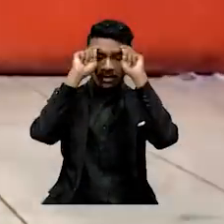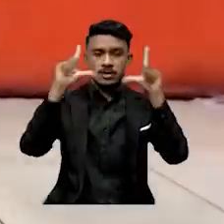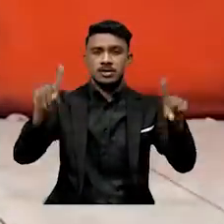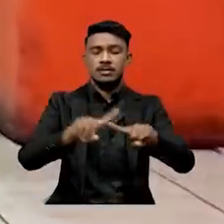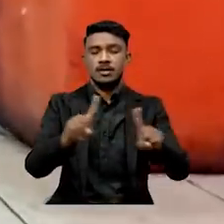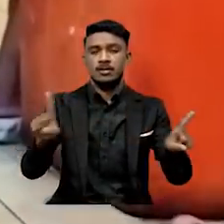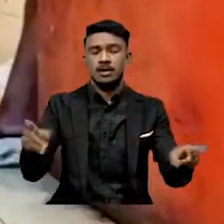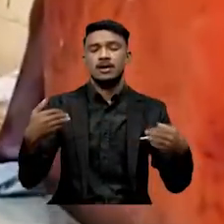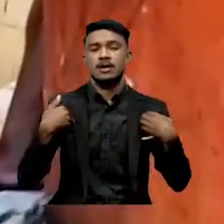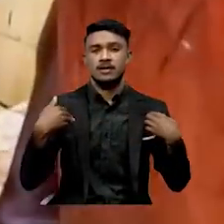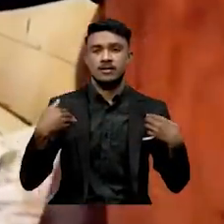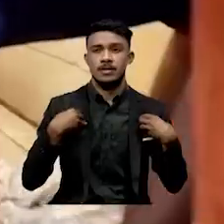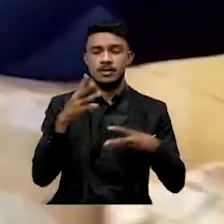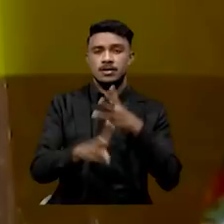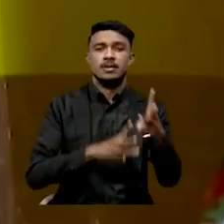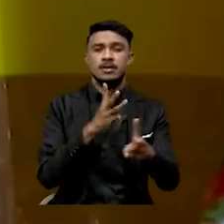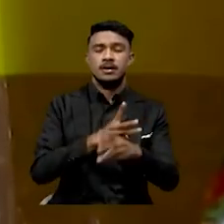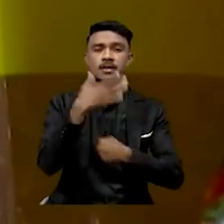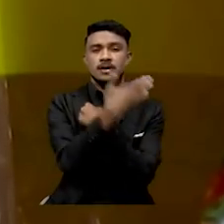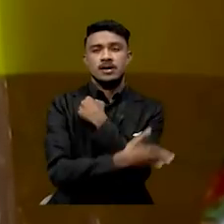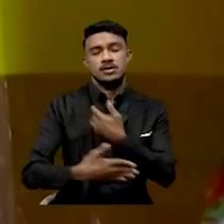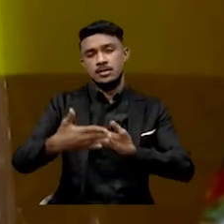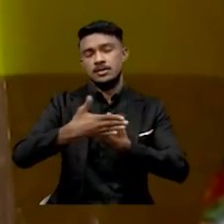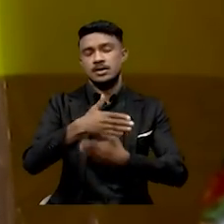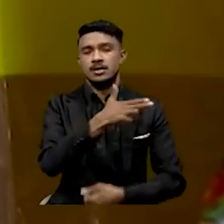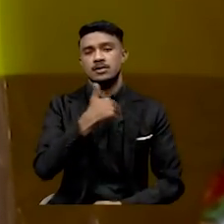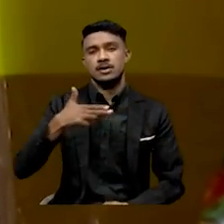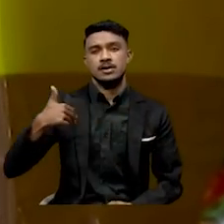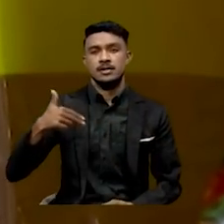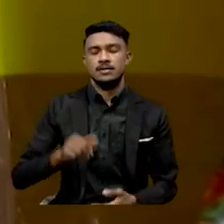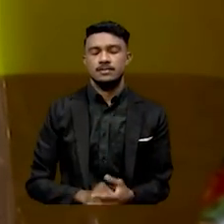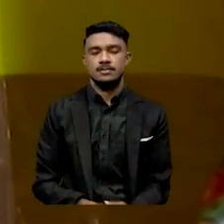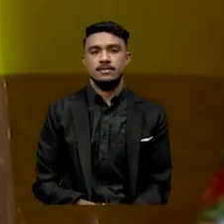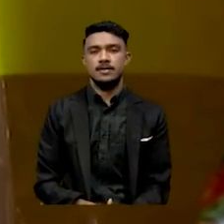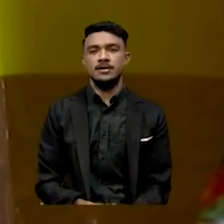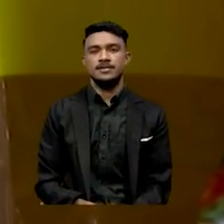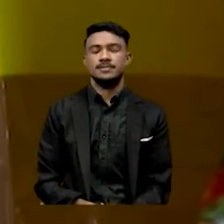maybe acontece mos iha nação vizinho Indonésia.